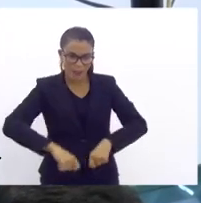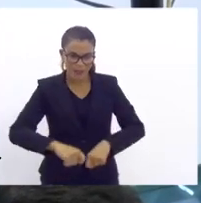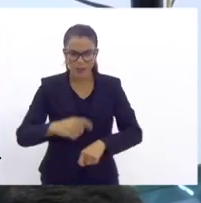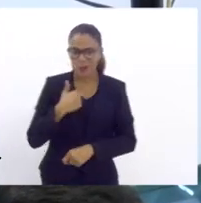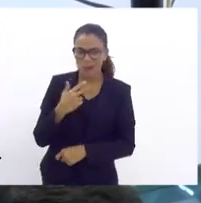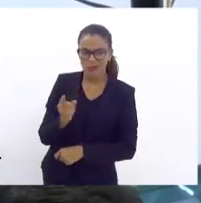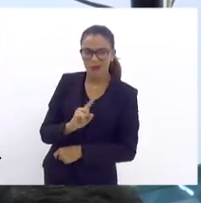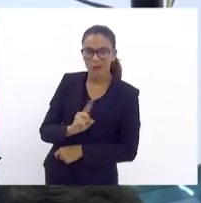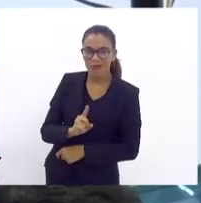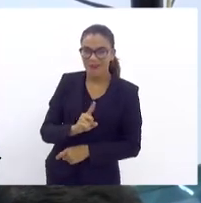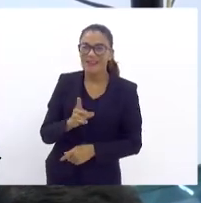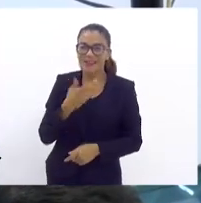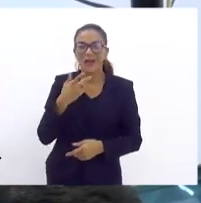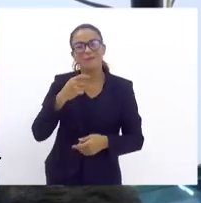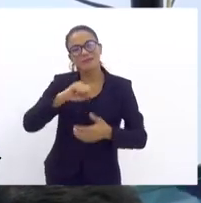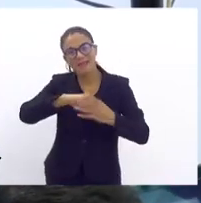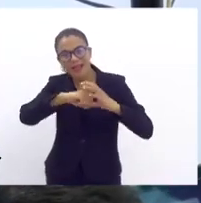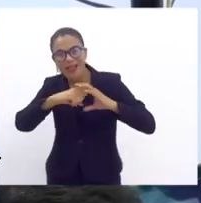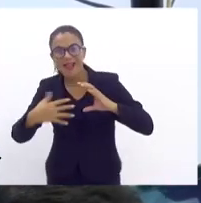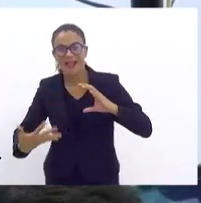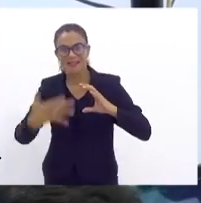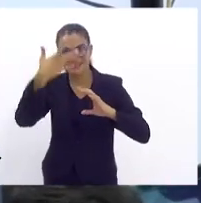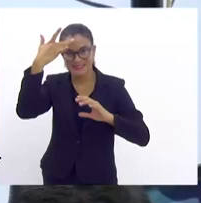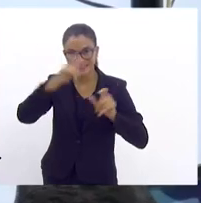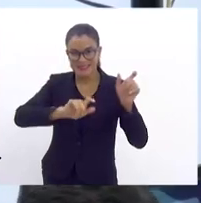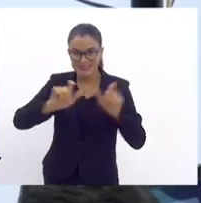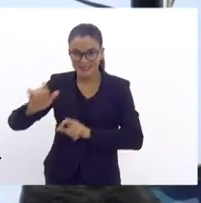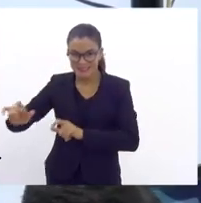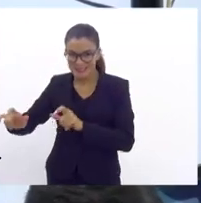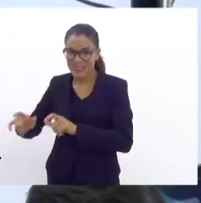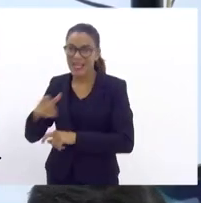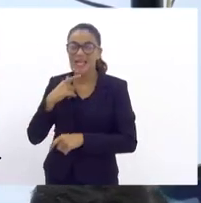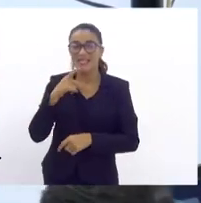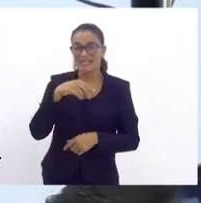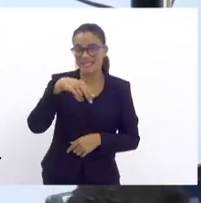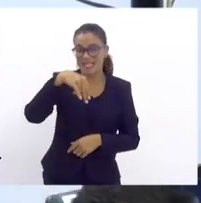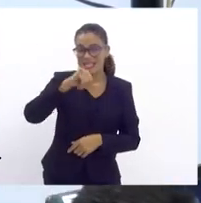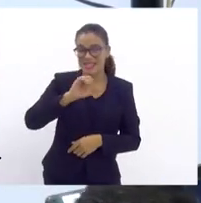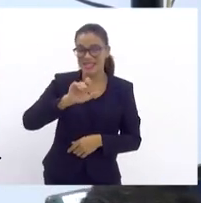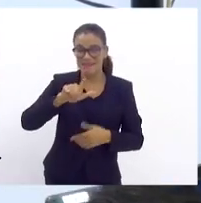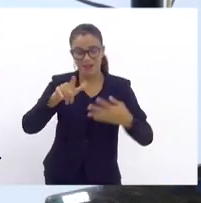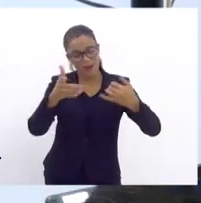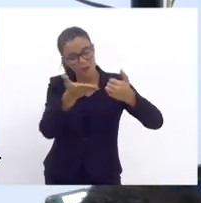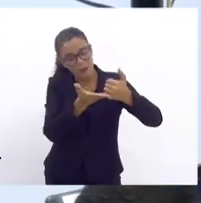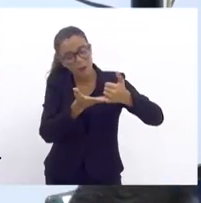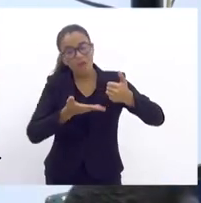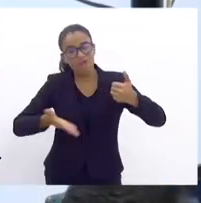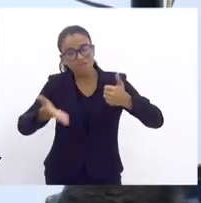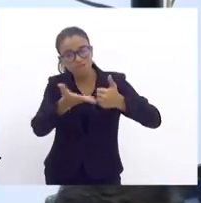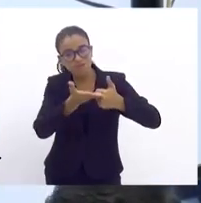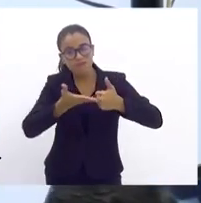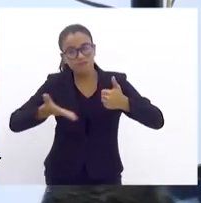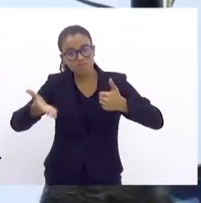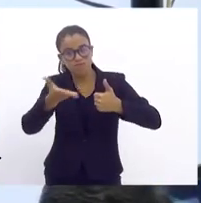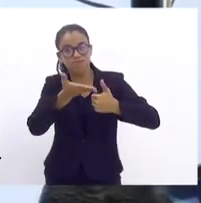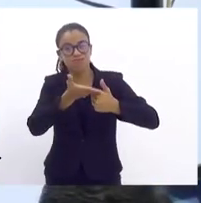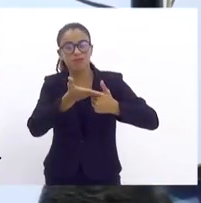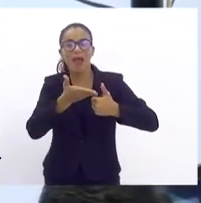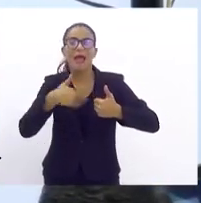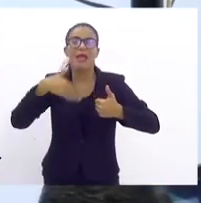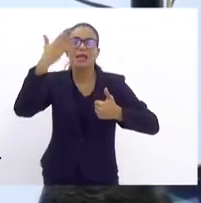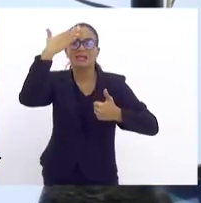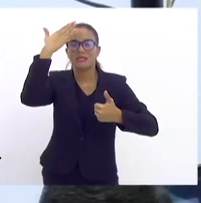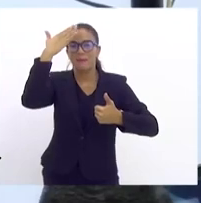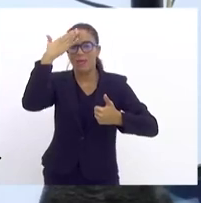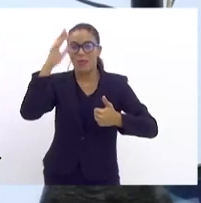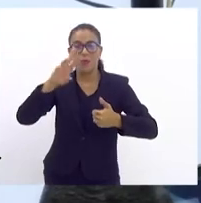e daí a gente começa a classificação das pessoas tá então isso nível que trouxe que é importante a gente quando a gente quer conhecer saber que